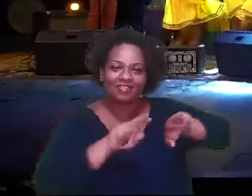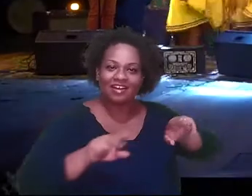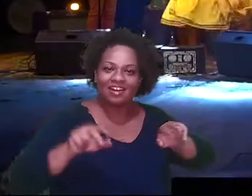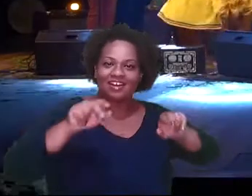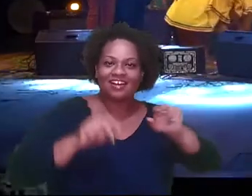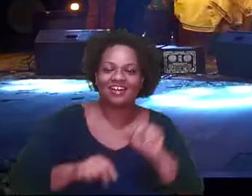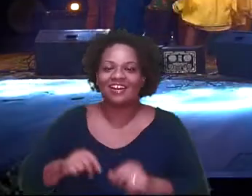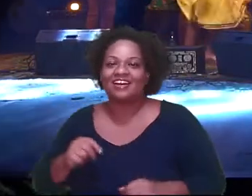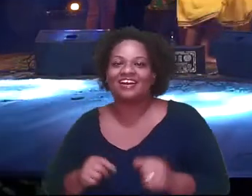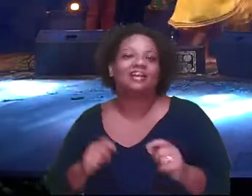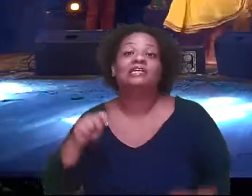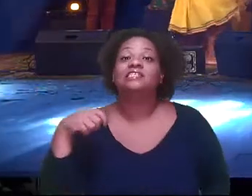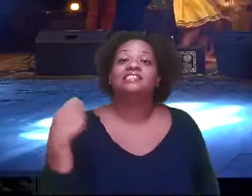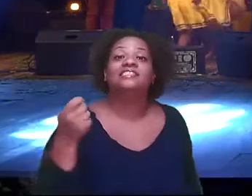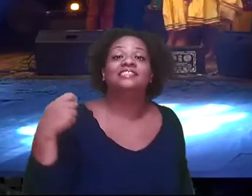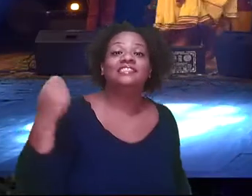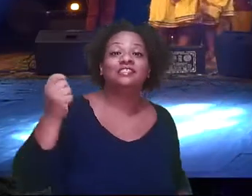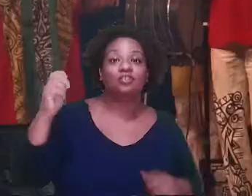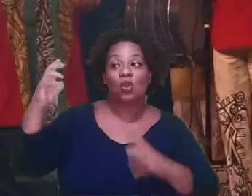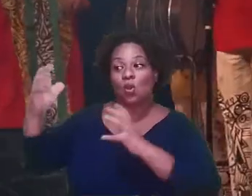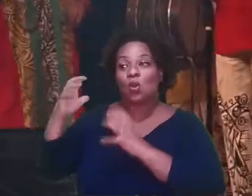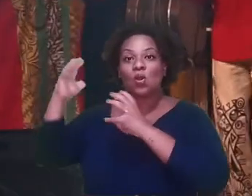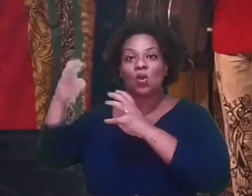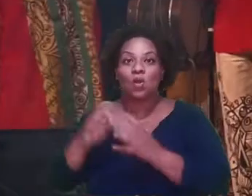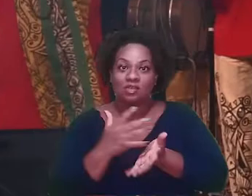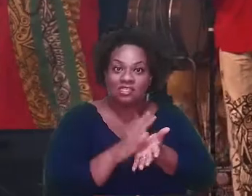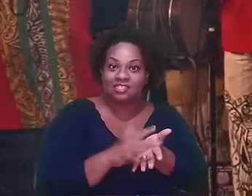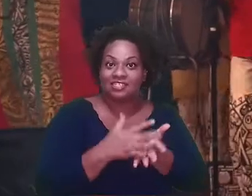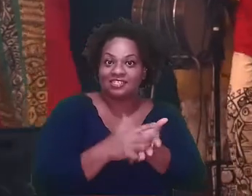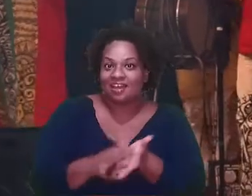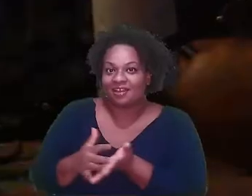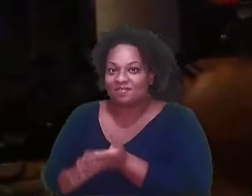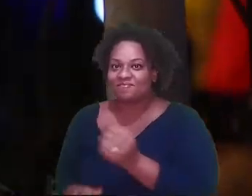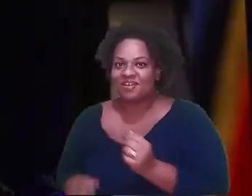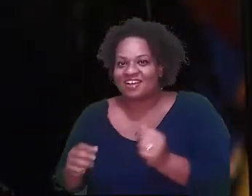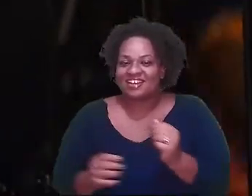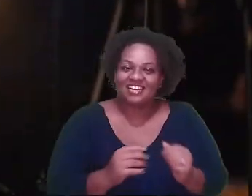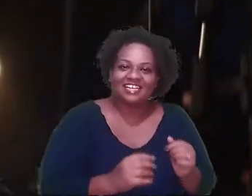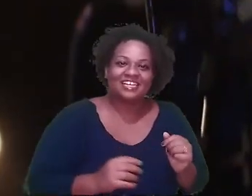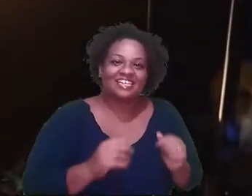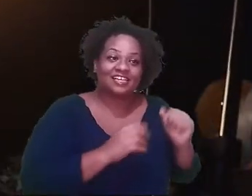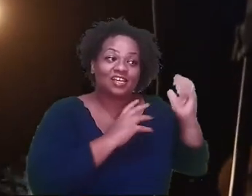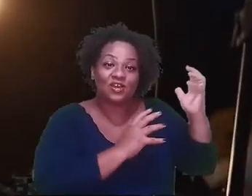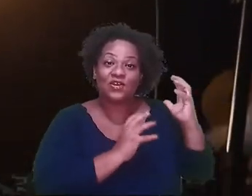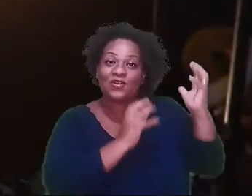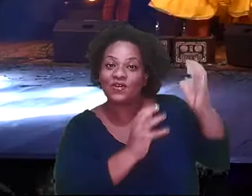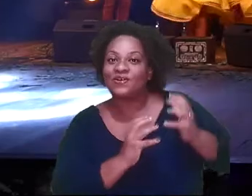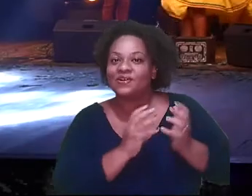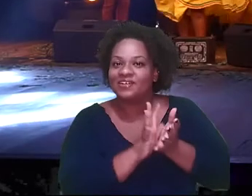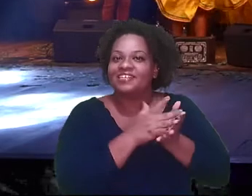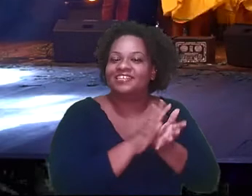barão. Diga lá que coco é ele. É o Coco de Ubingada. Diga lá que coco é ele. É o Coco